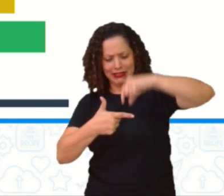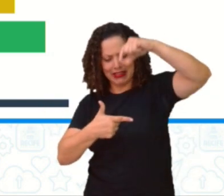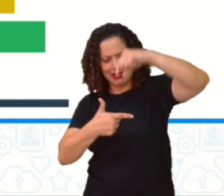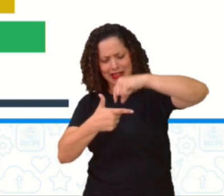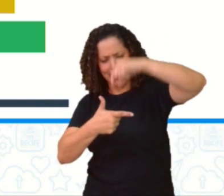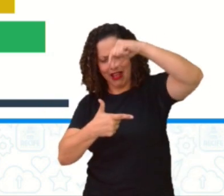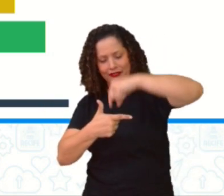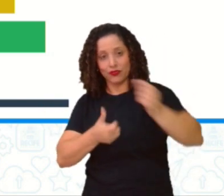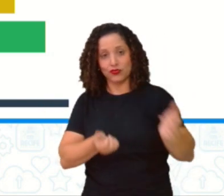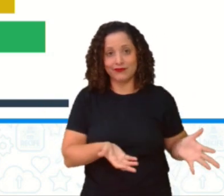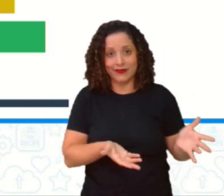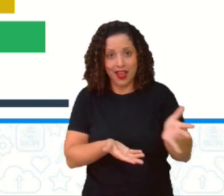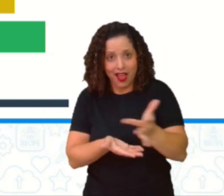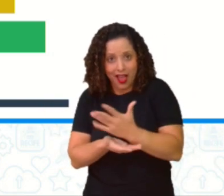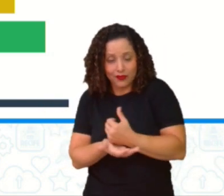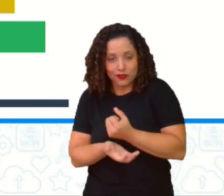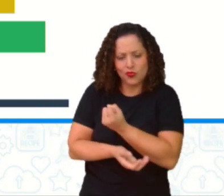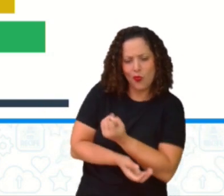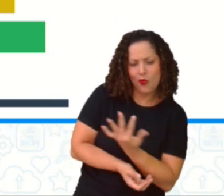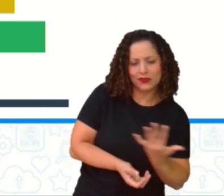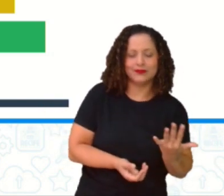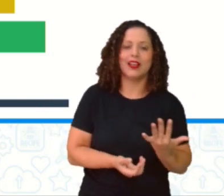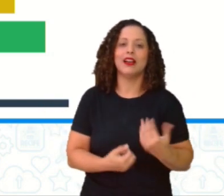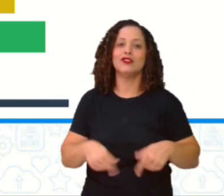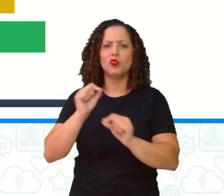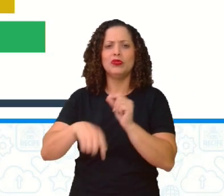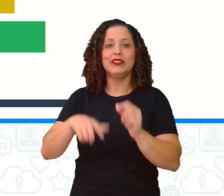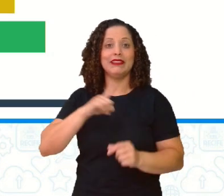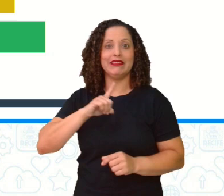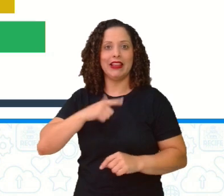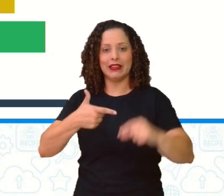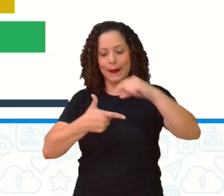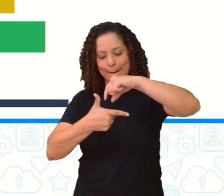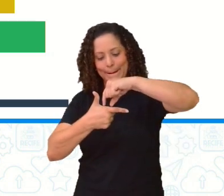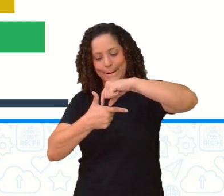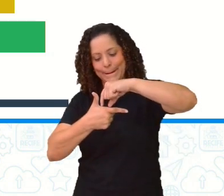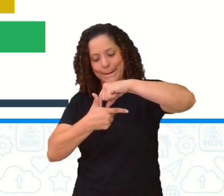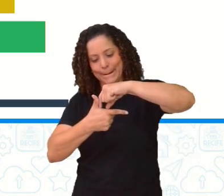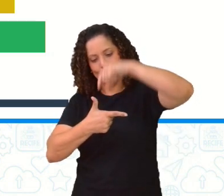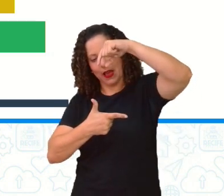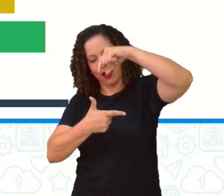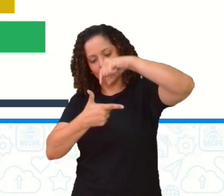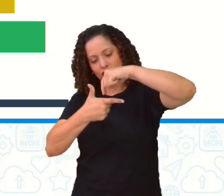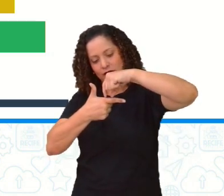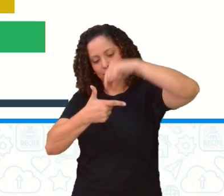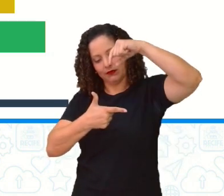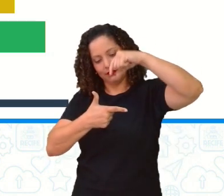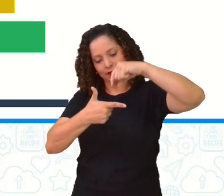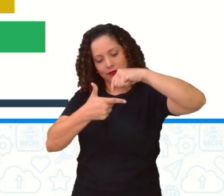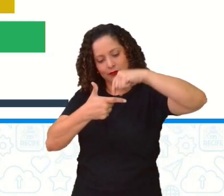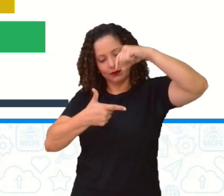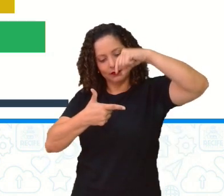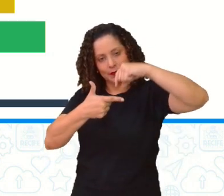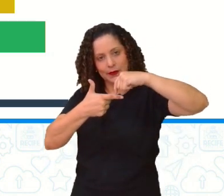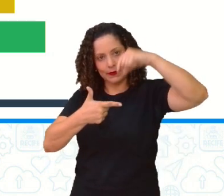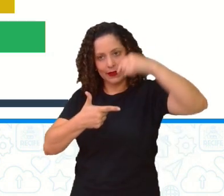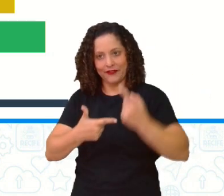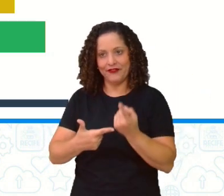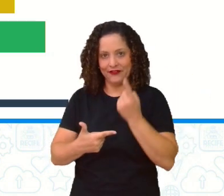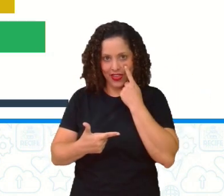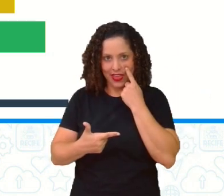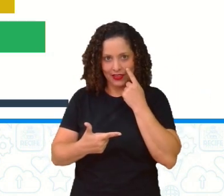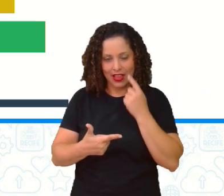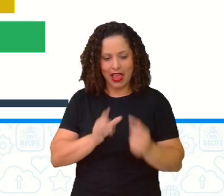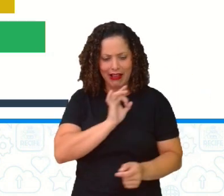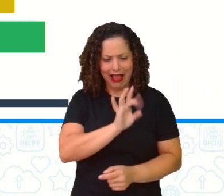dados quantitativos e formado por barras de mesma largura. Então, percebam que a largura de